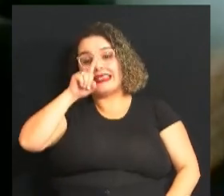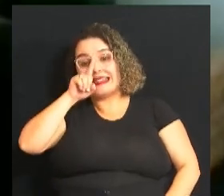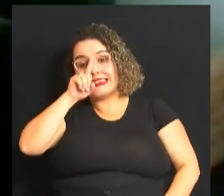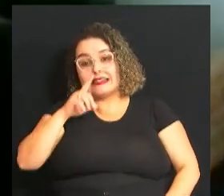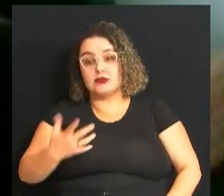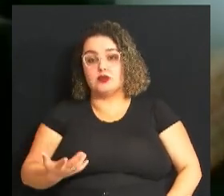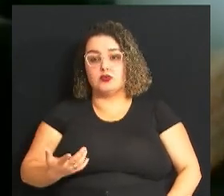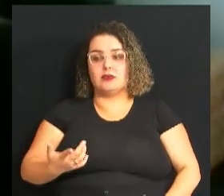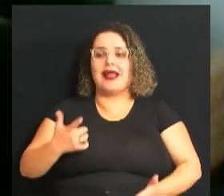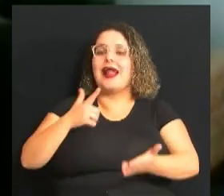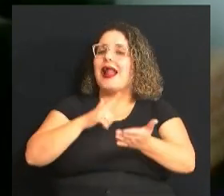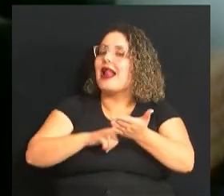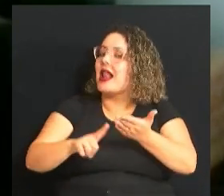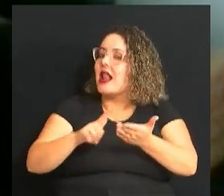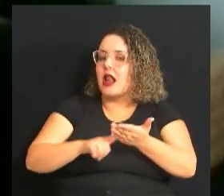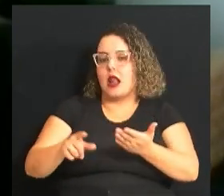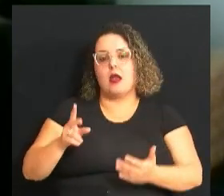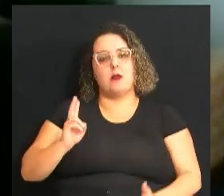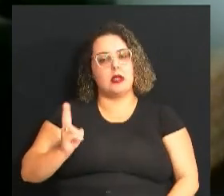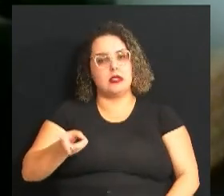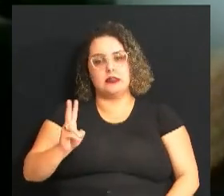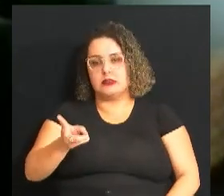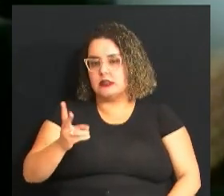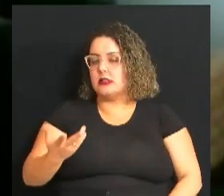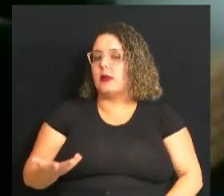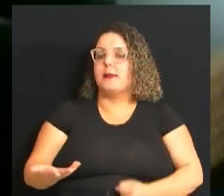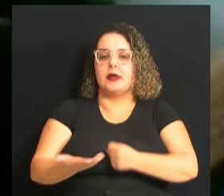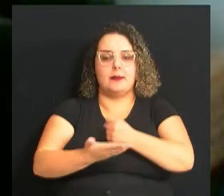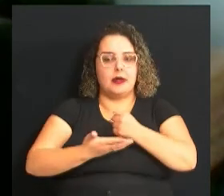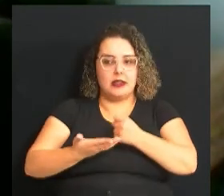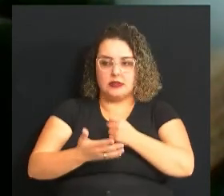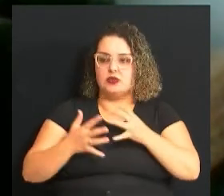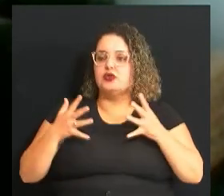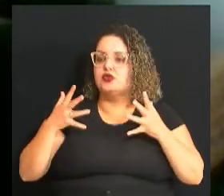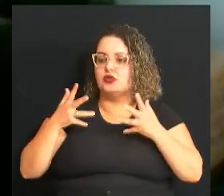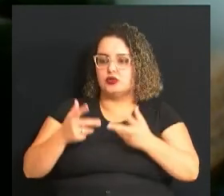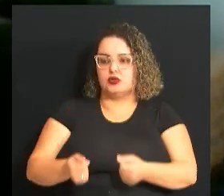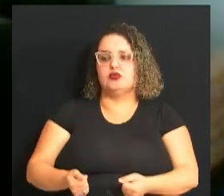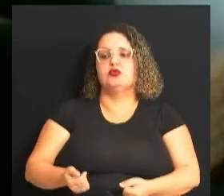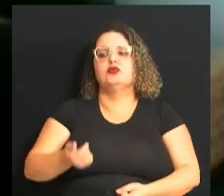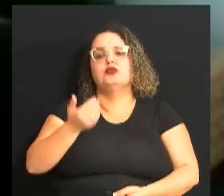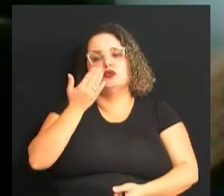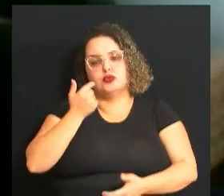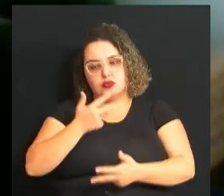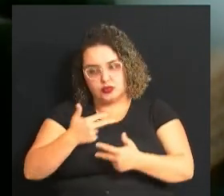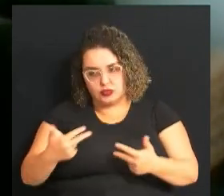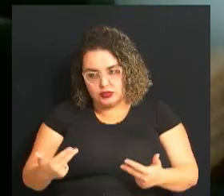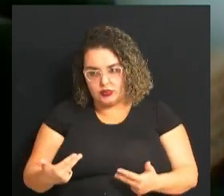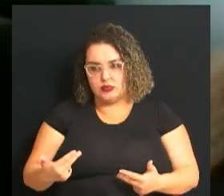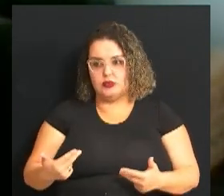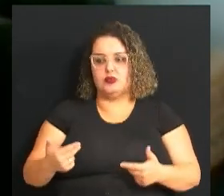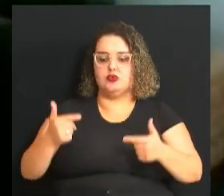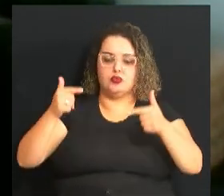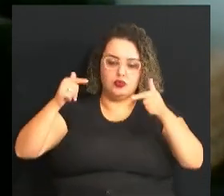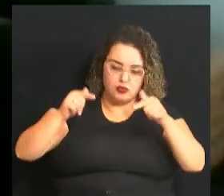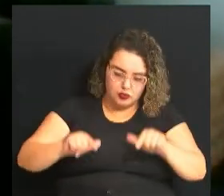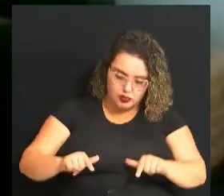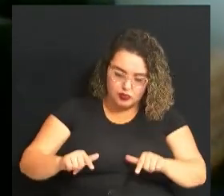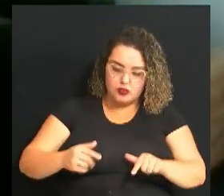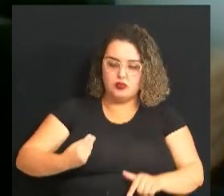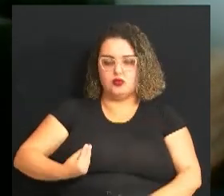higiene sempre será fundamental. Higiene dos alimentos, higiene do ambiente que você